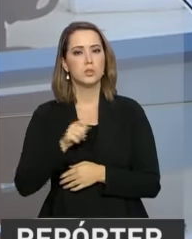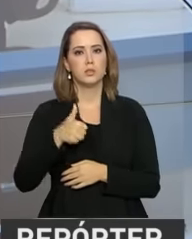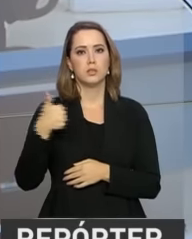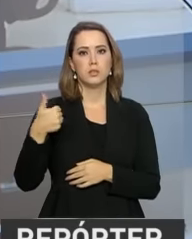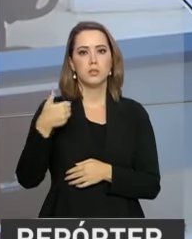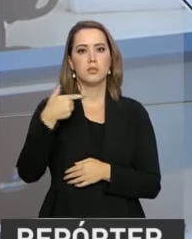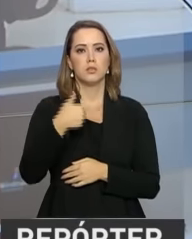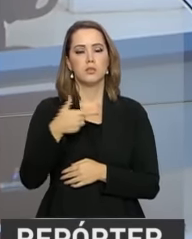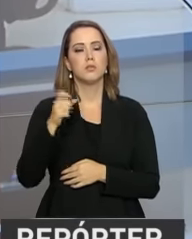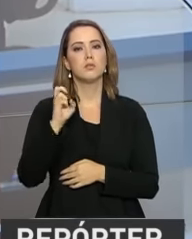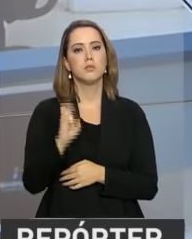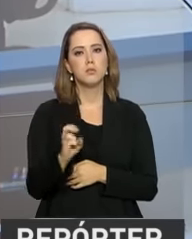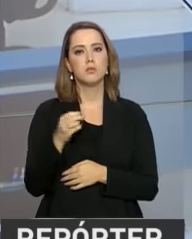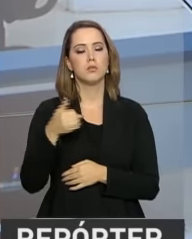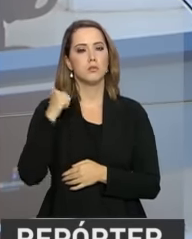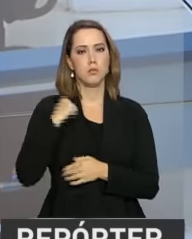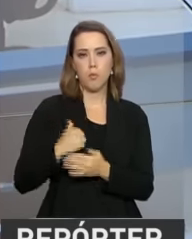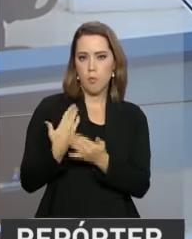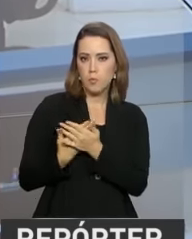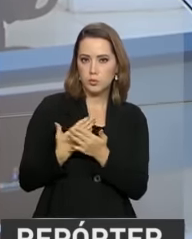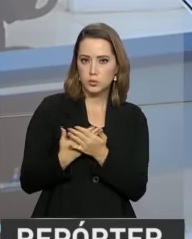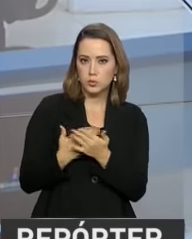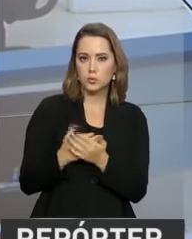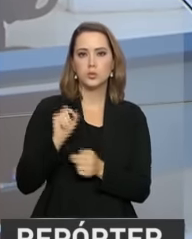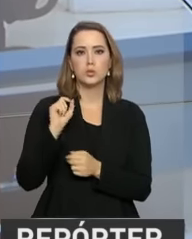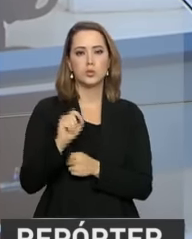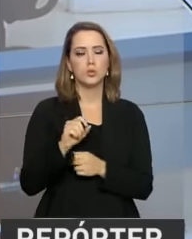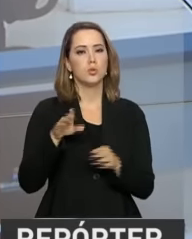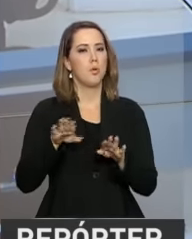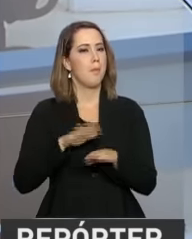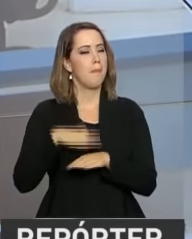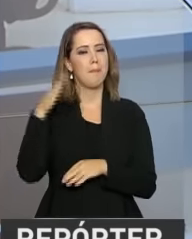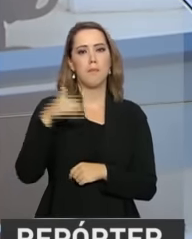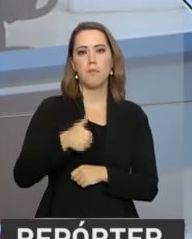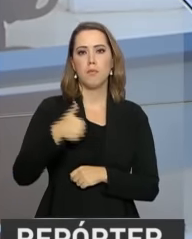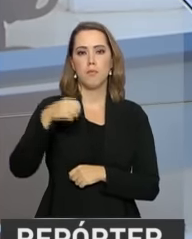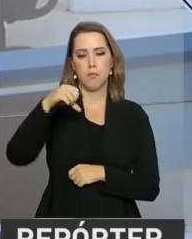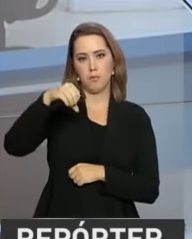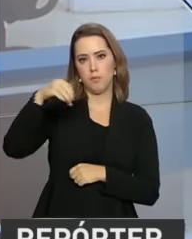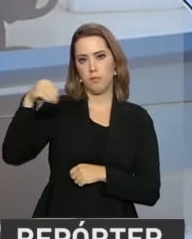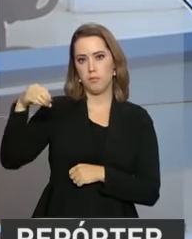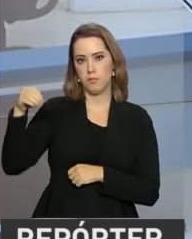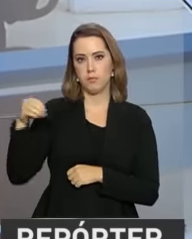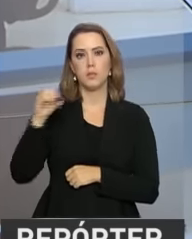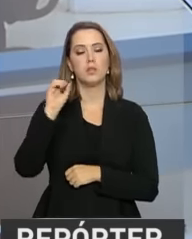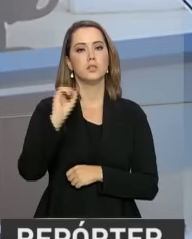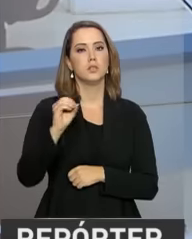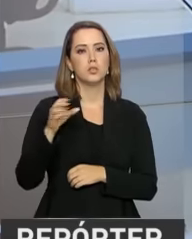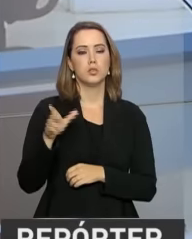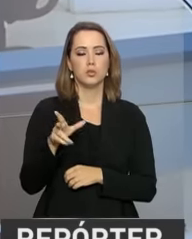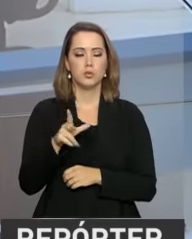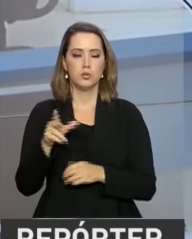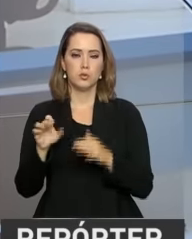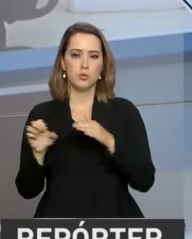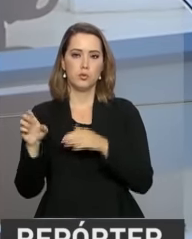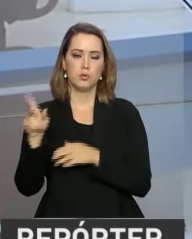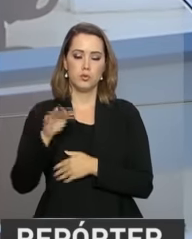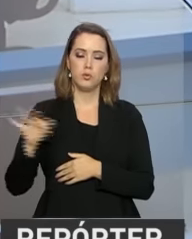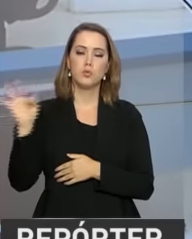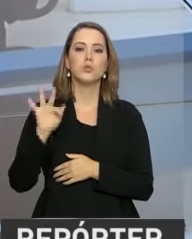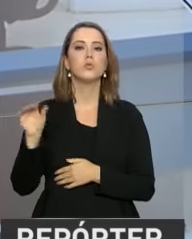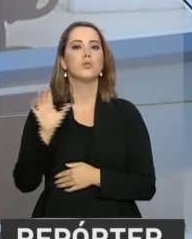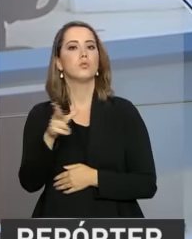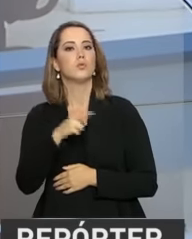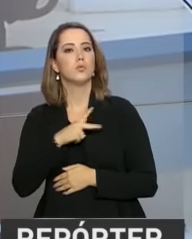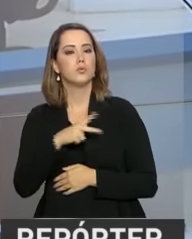125.000 bolsas de estudo integrais e parciais em cerca de 900 universidades particulares para participar o candidato deve ter feito